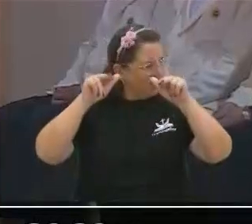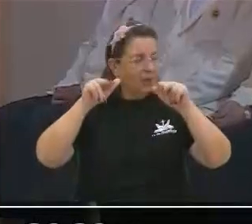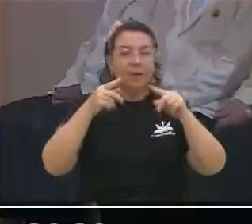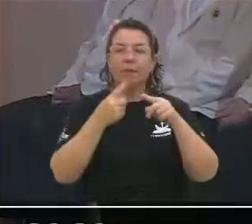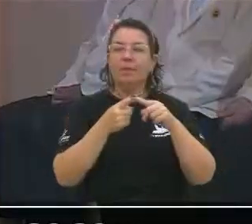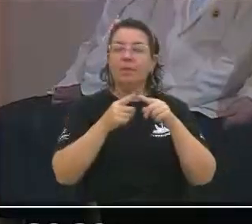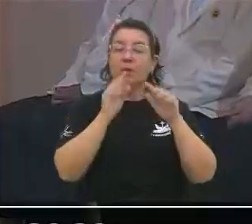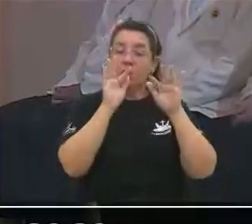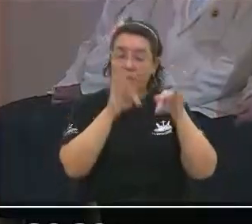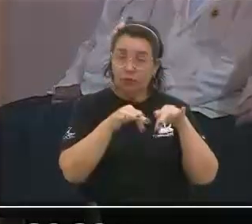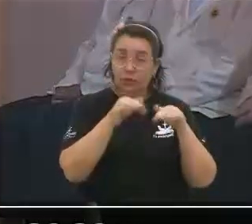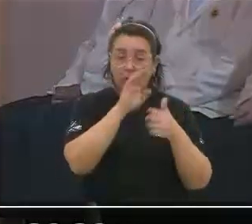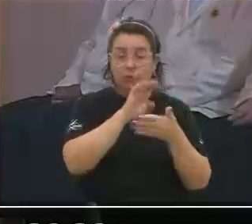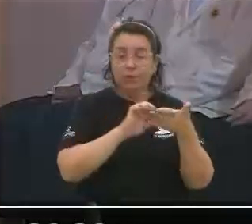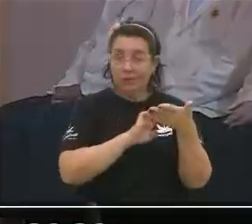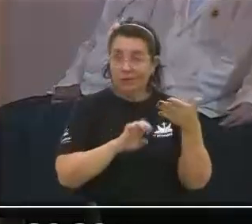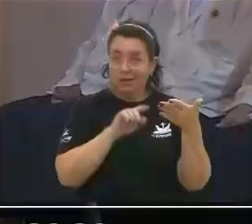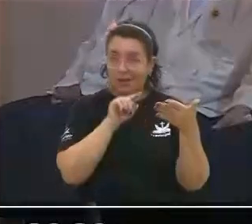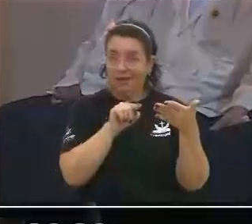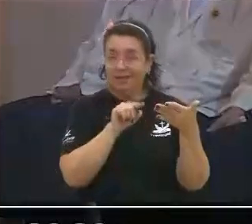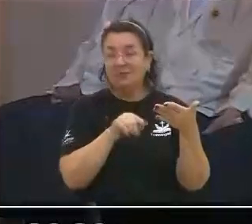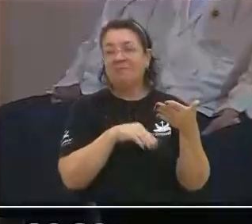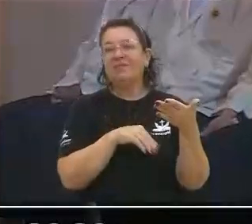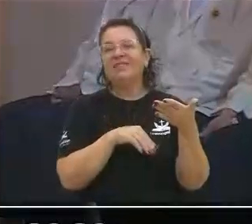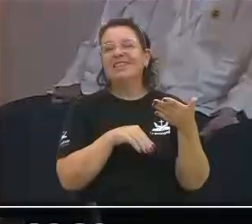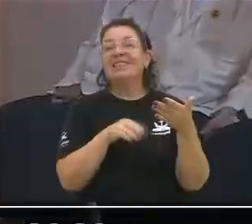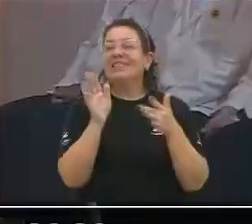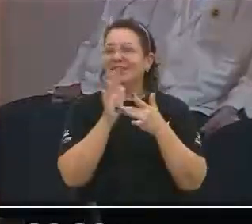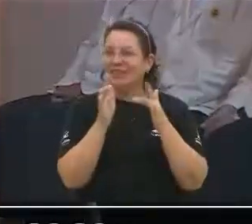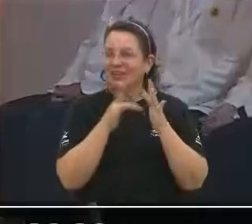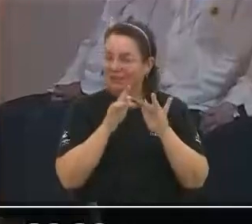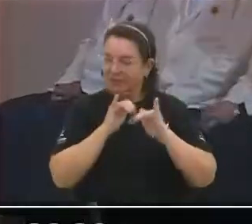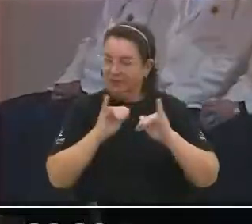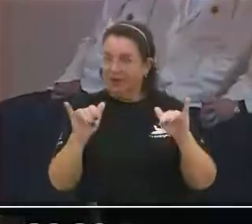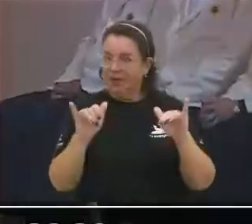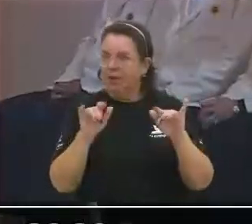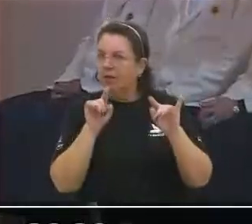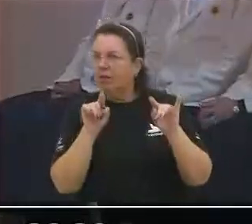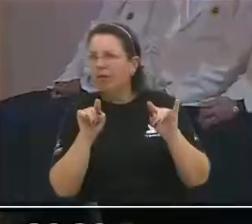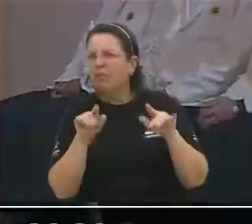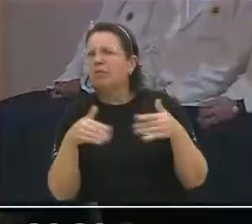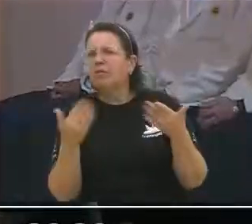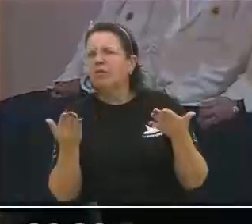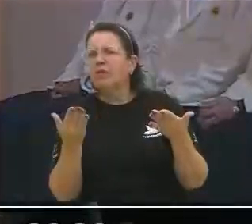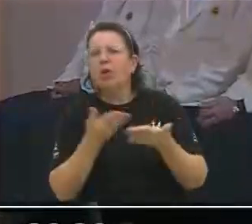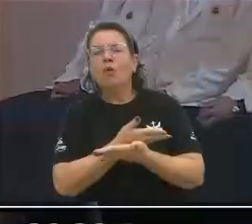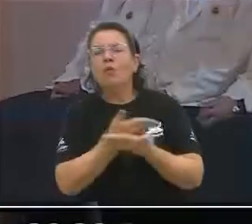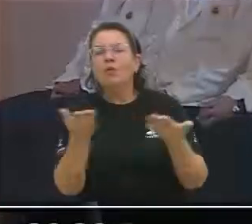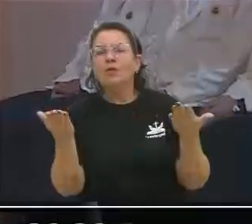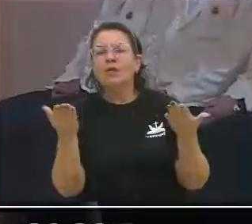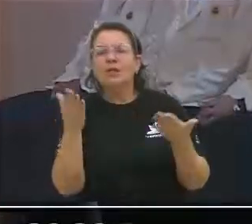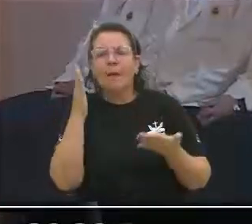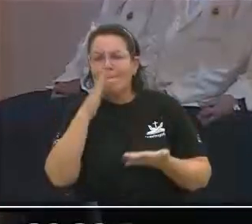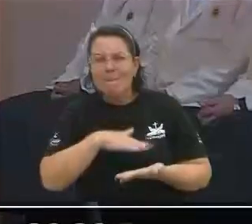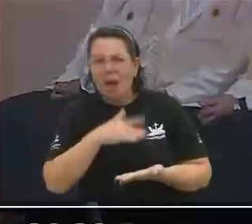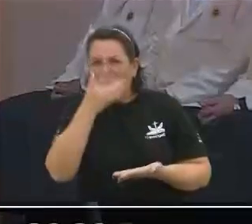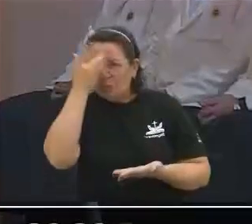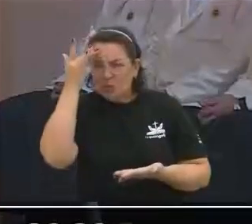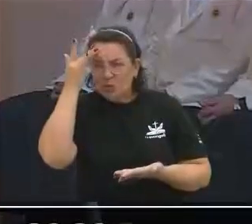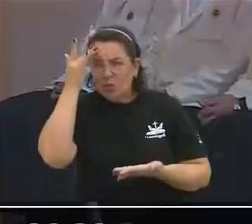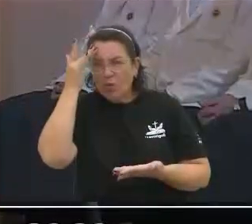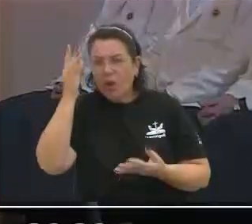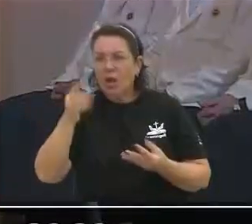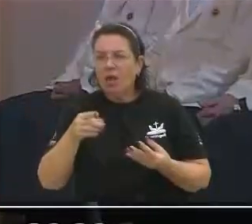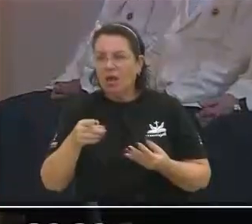evangelho e termina ele diz ora vós que sois maus